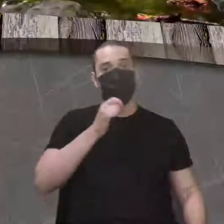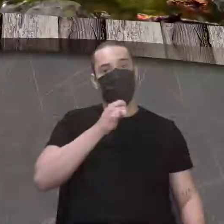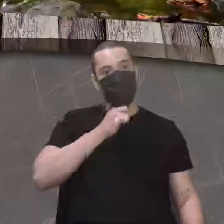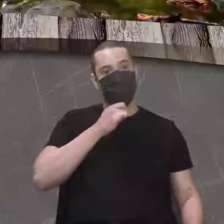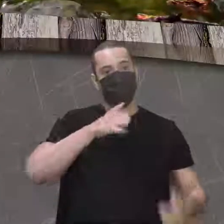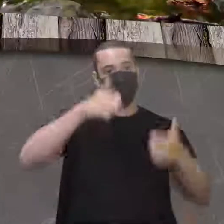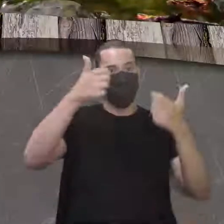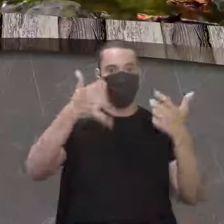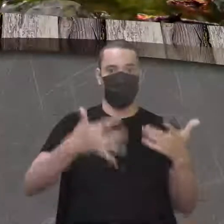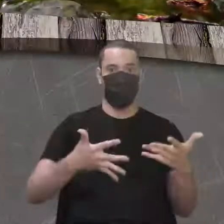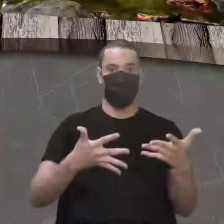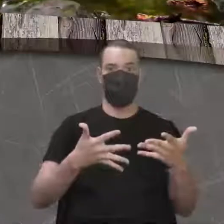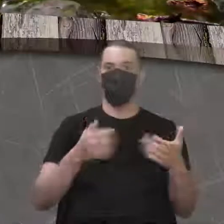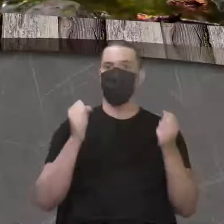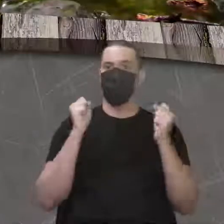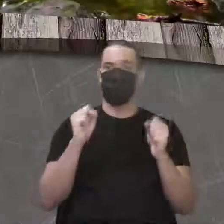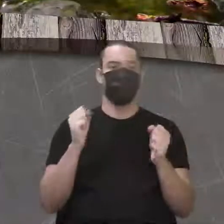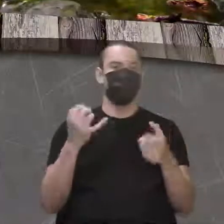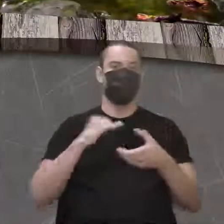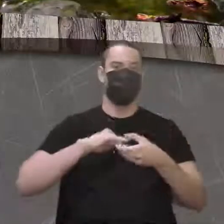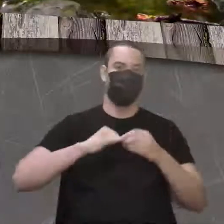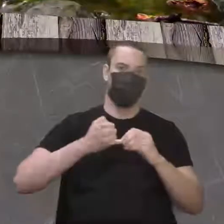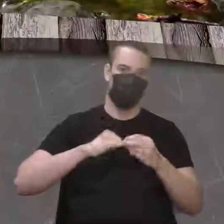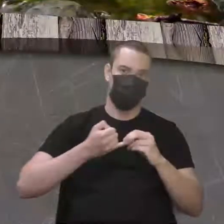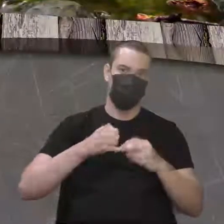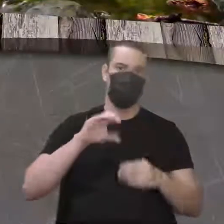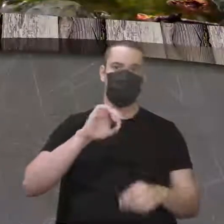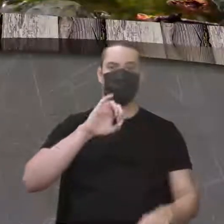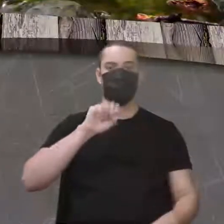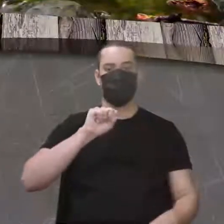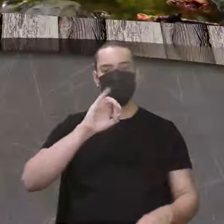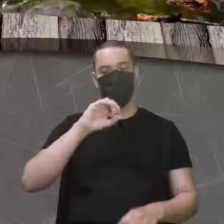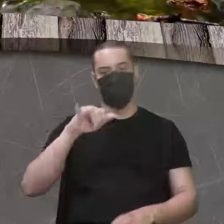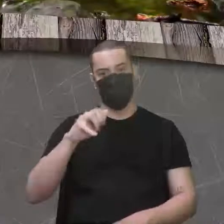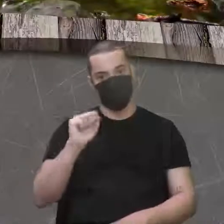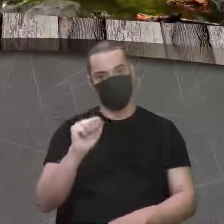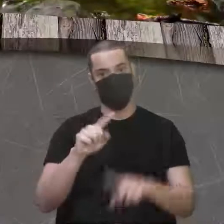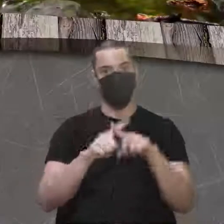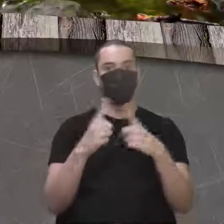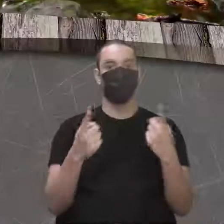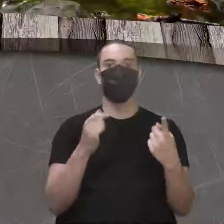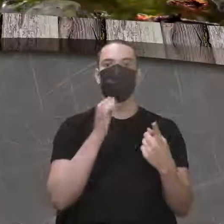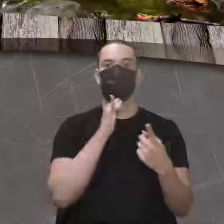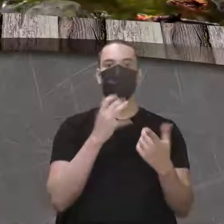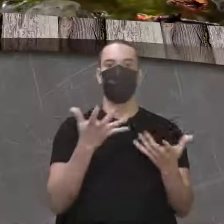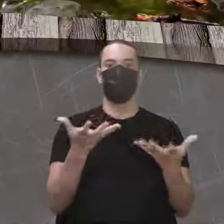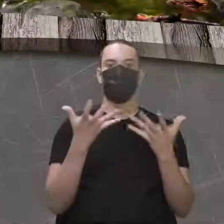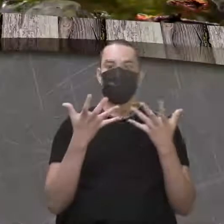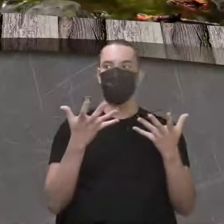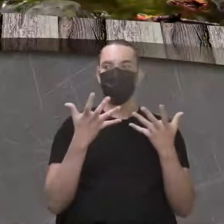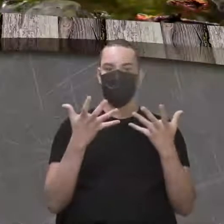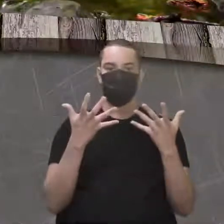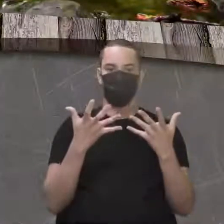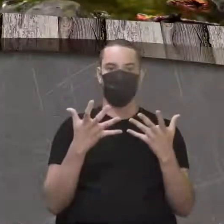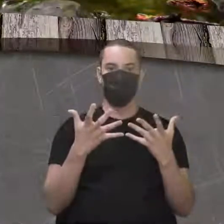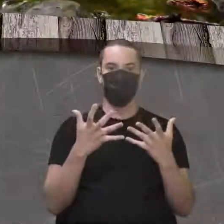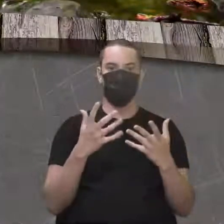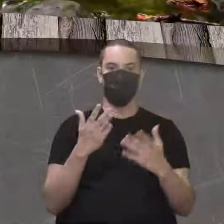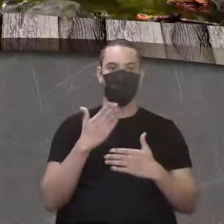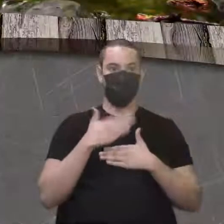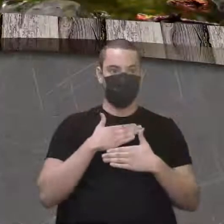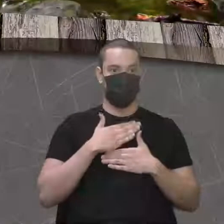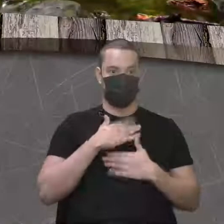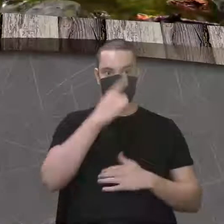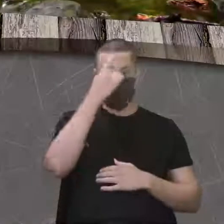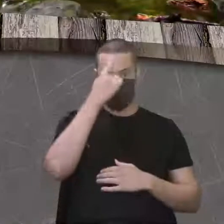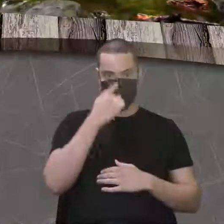aqui dessas leguminosas, feijão, soja, enfim, tá? Ah, mas vamos dizer que eu queira beneficiar a minha espécie, a